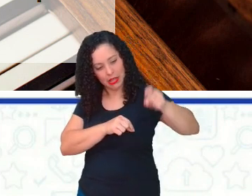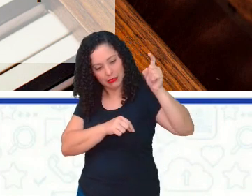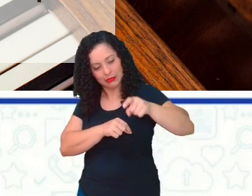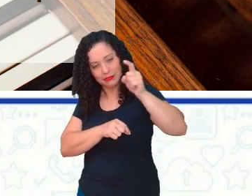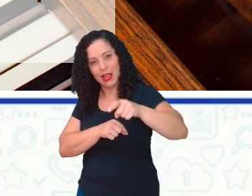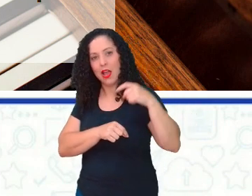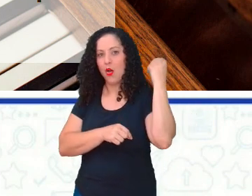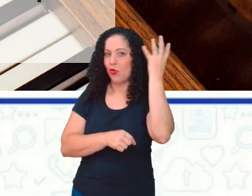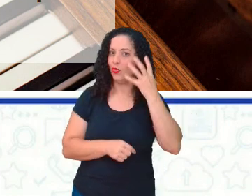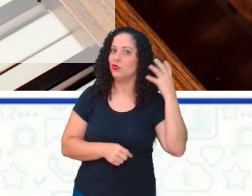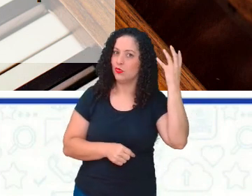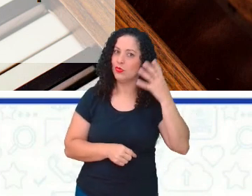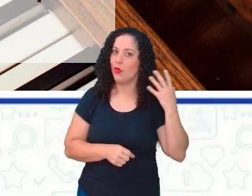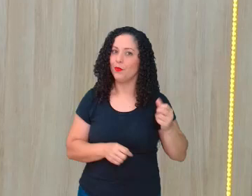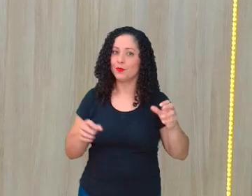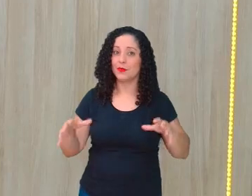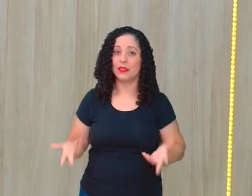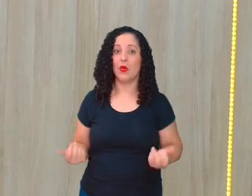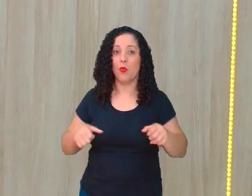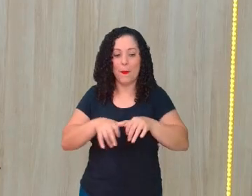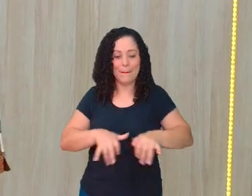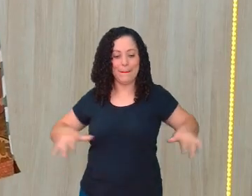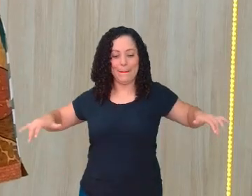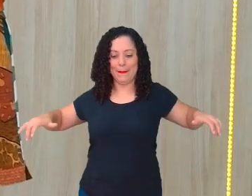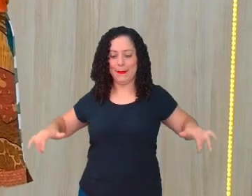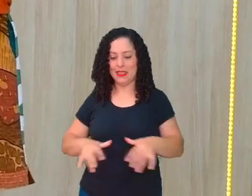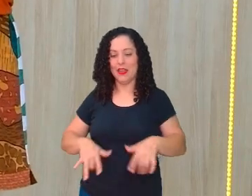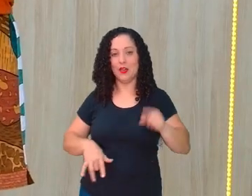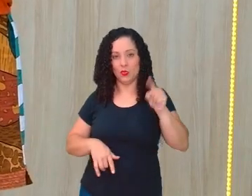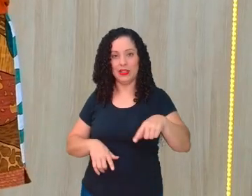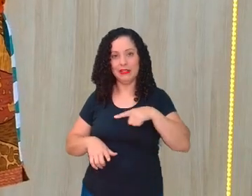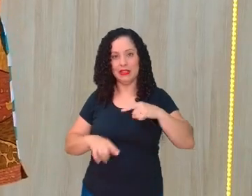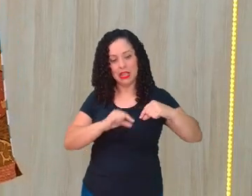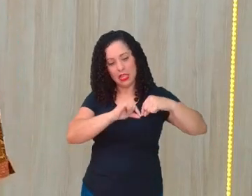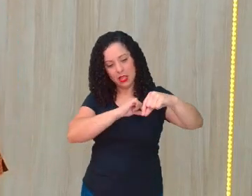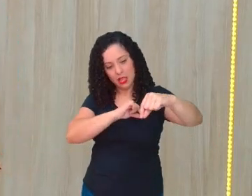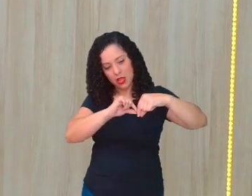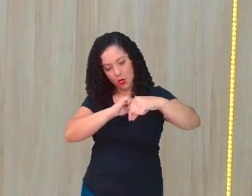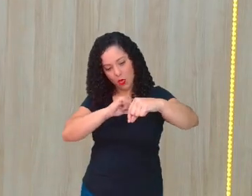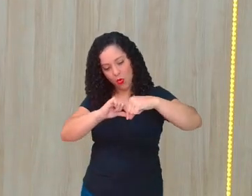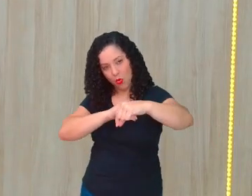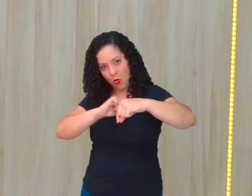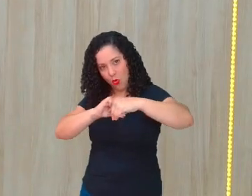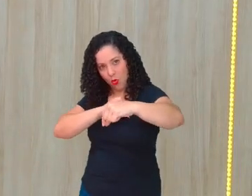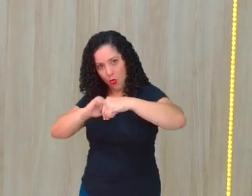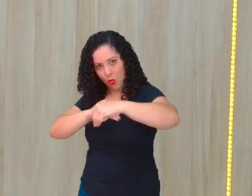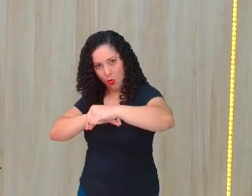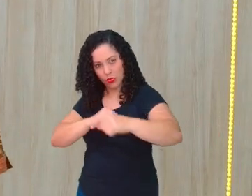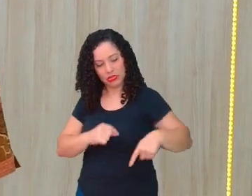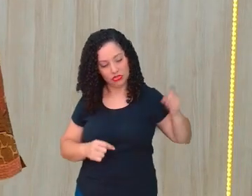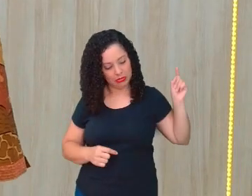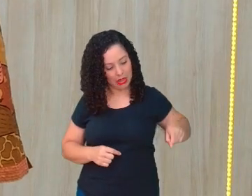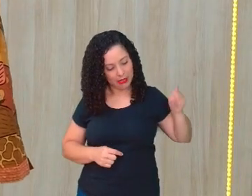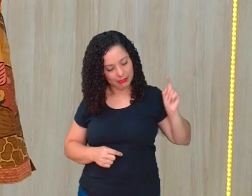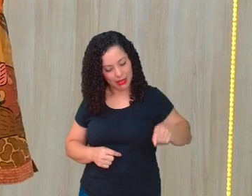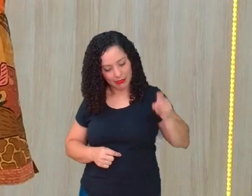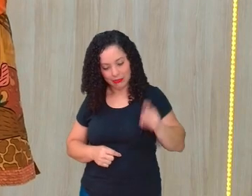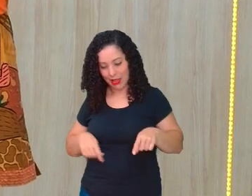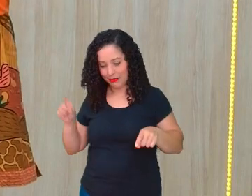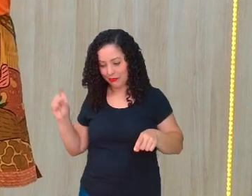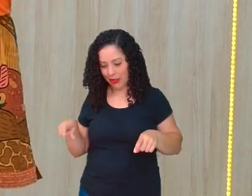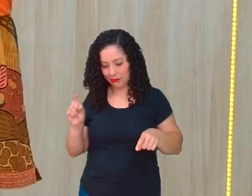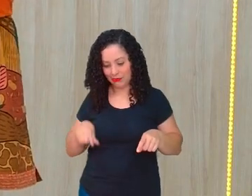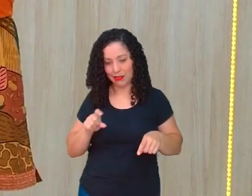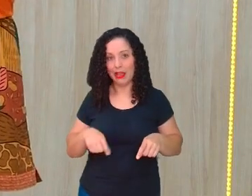verdade, o piano é um instrumento de corda, né? Acionado por teclas, porque teclas. ficaria muito difícil